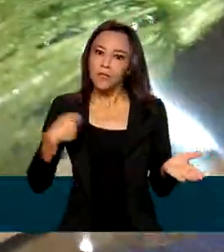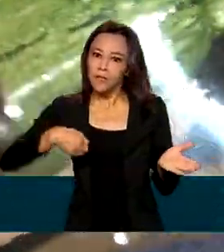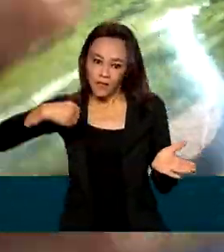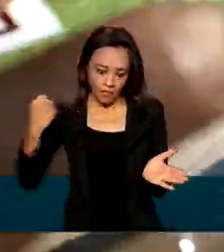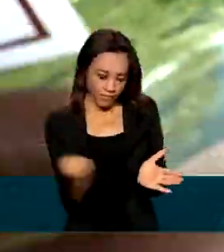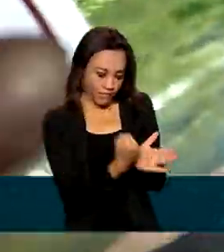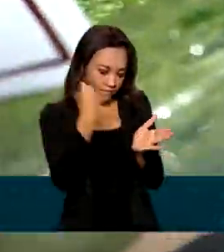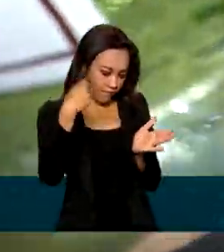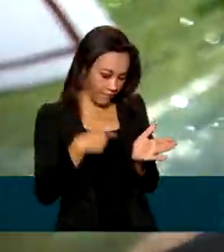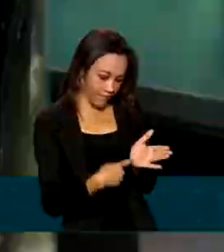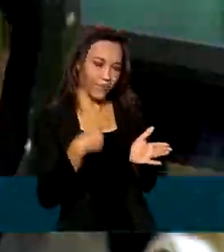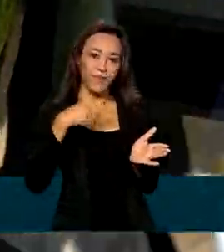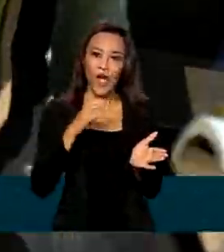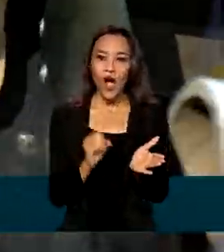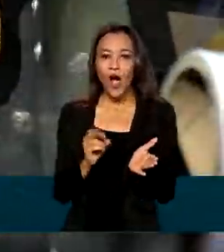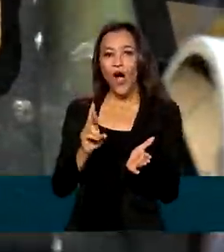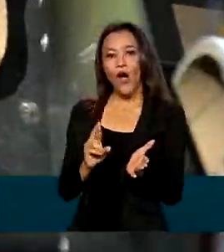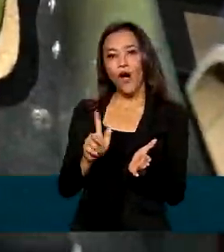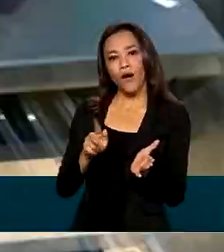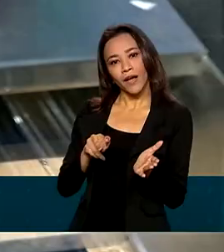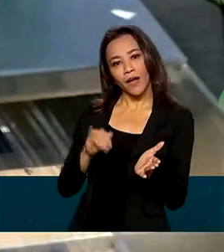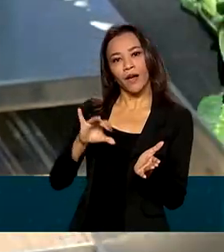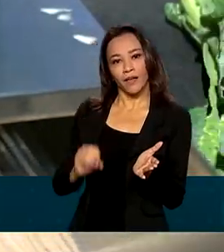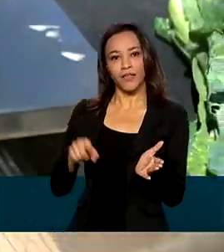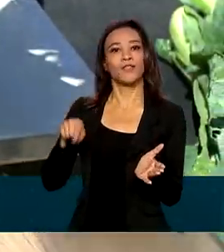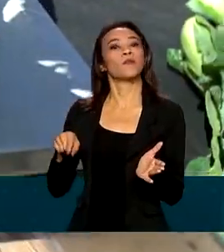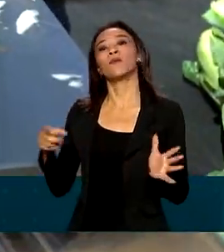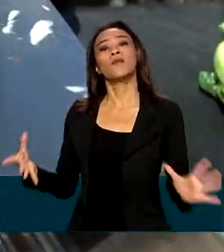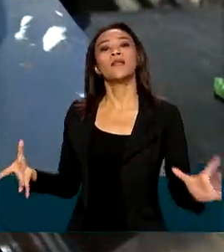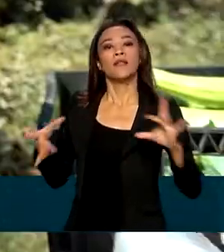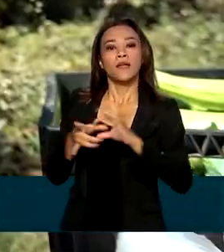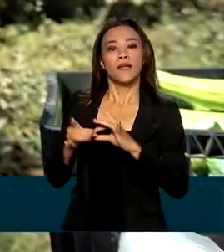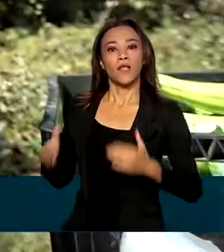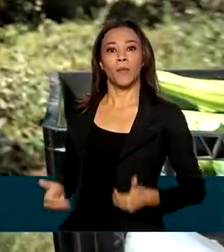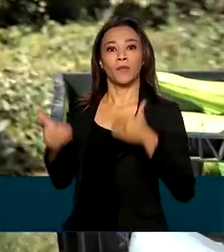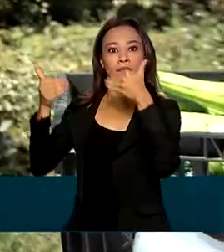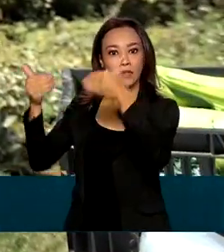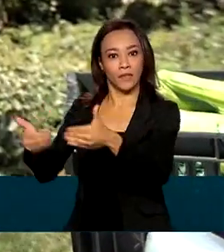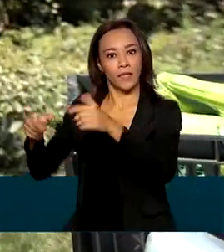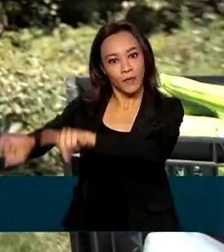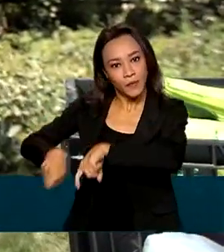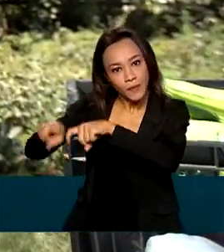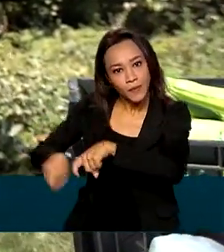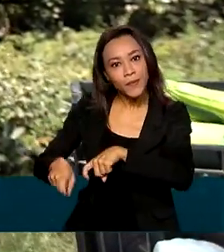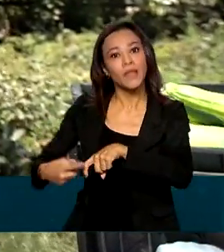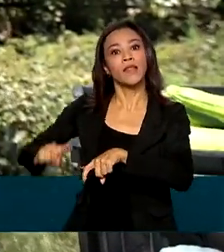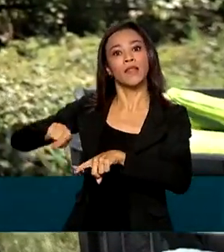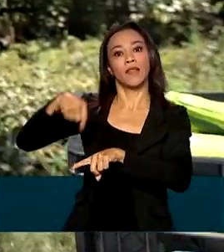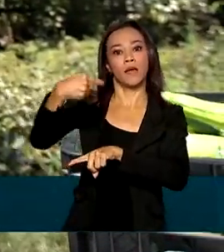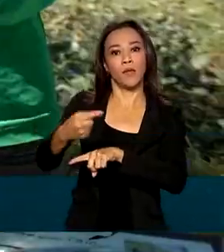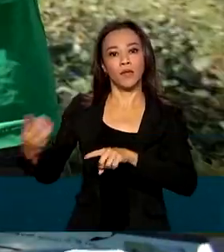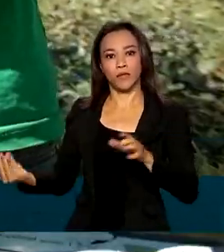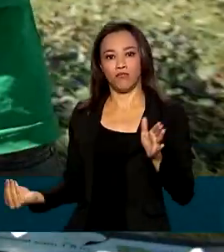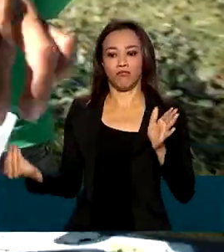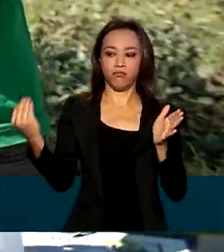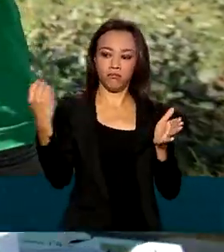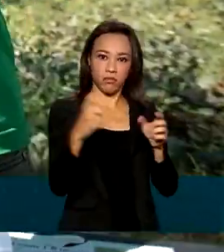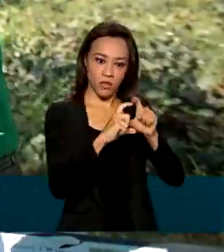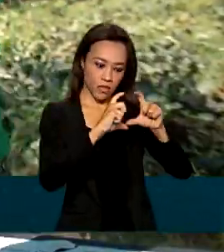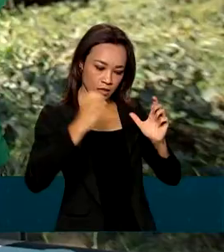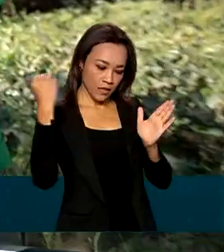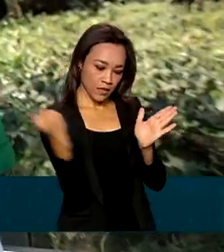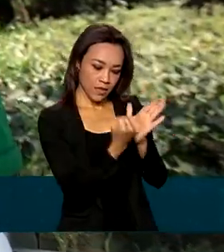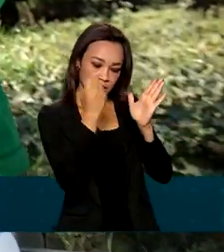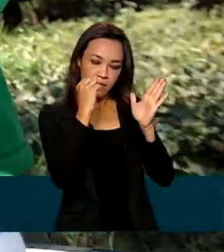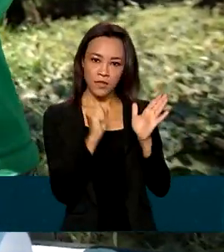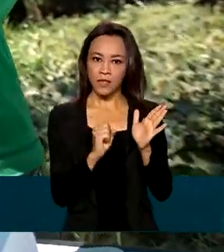certificado por entidades credenciadas pelo Ministério da Agricultura. A partir daí, ele recebe o selo oficial de orgânicos